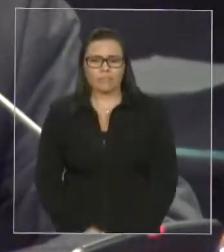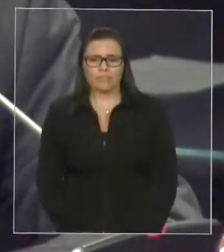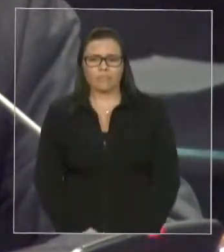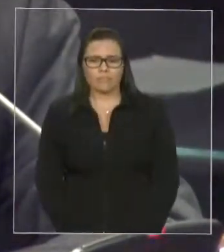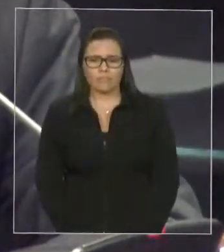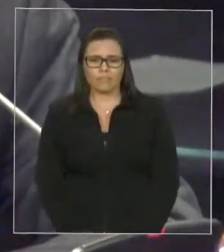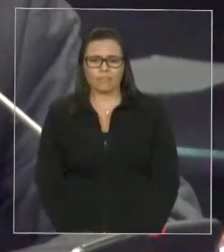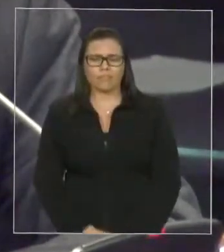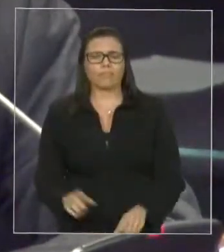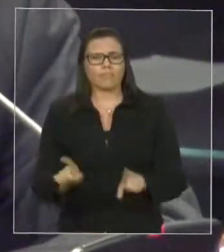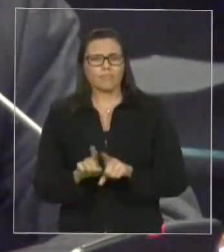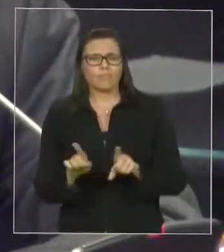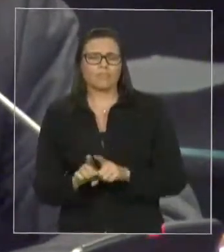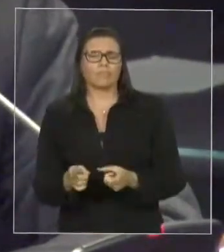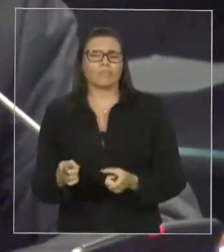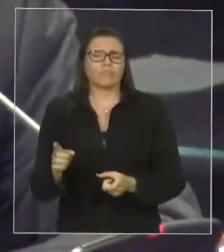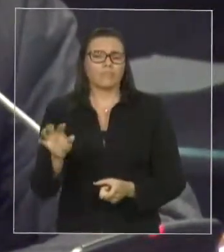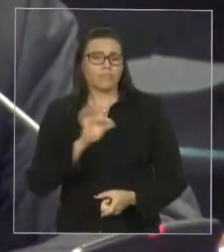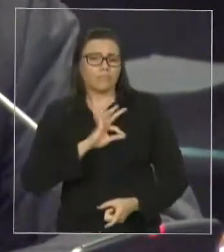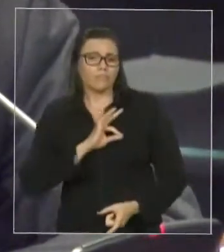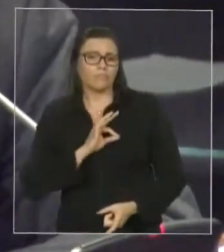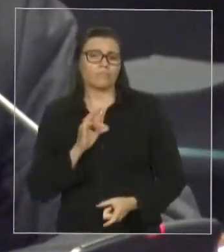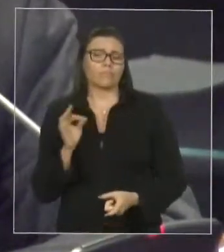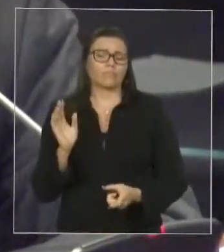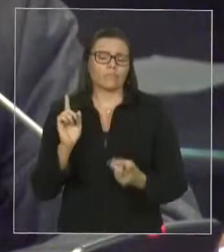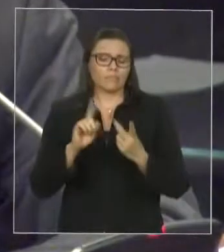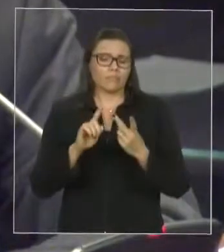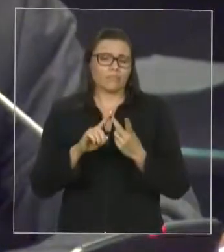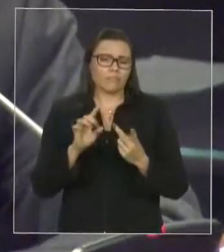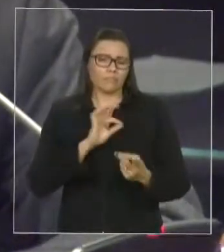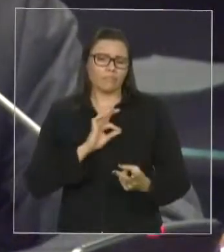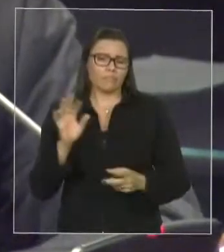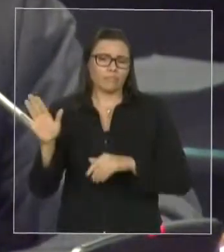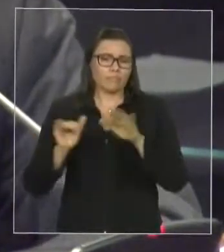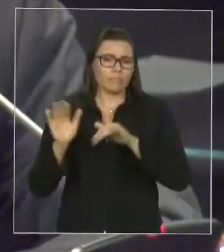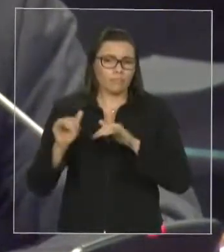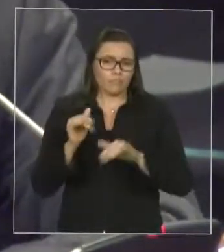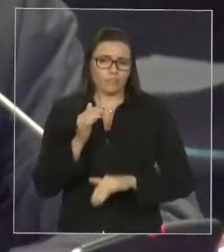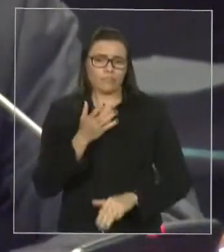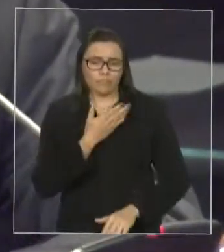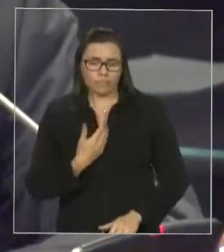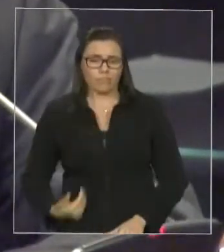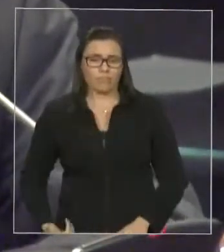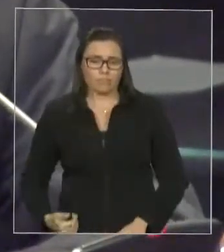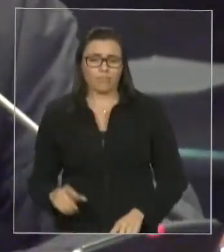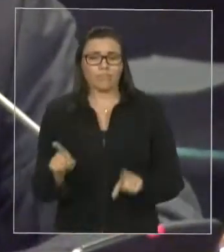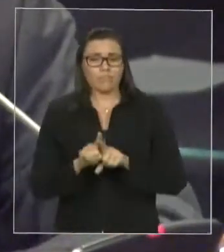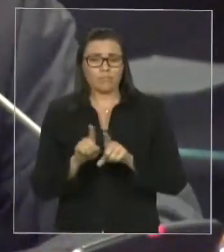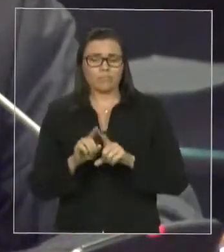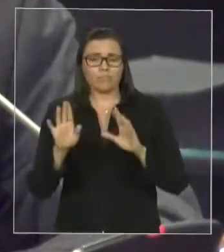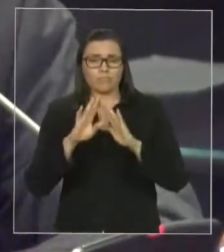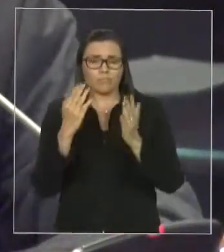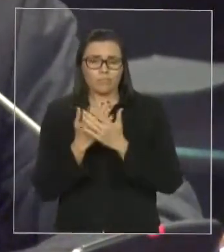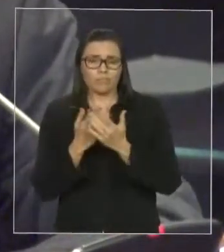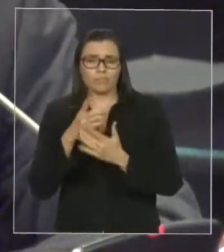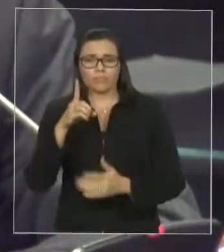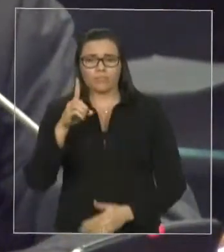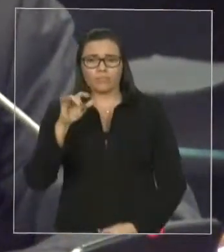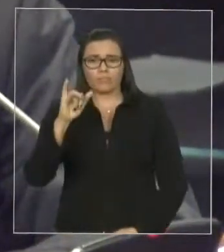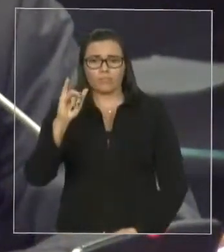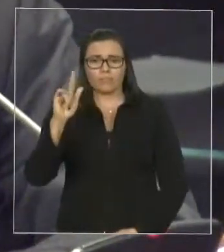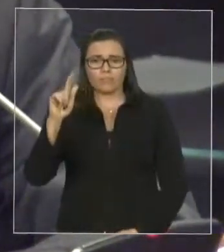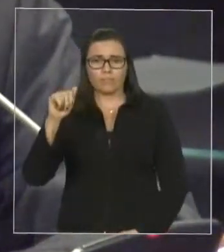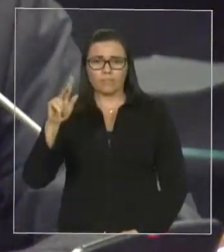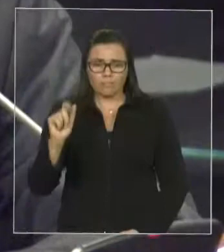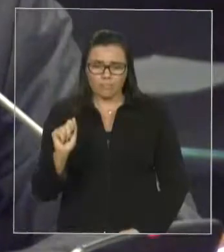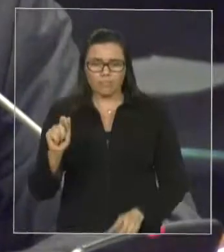Dino nomeou, das promoções, das progressões dos professores, da escola digna. Então, são muitos